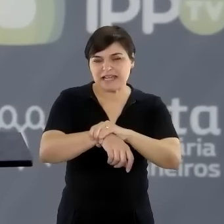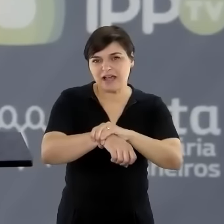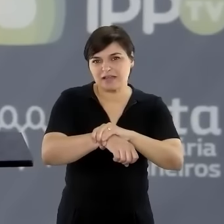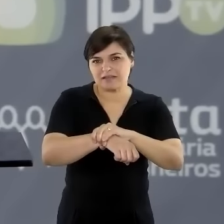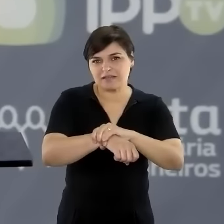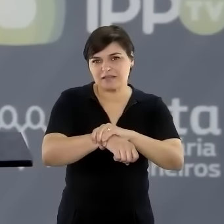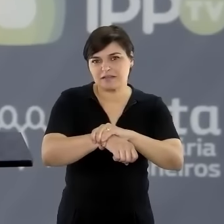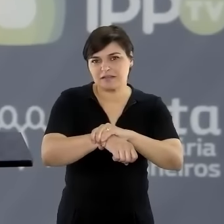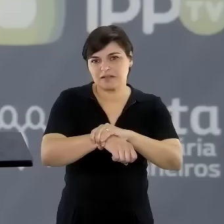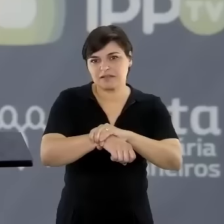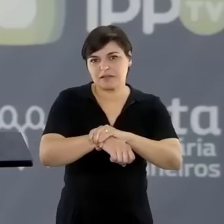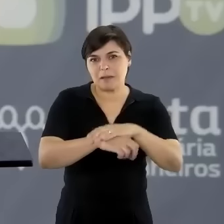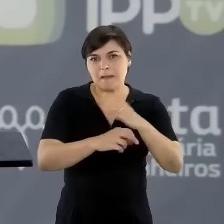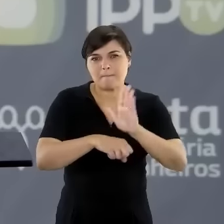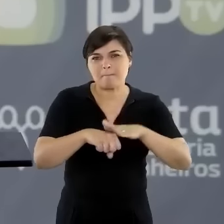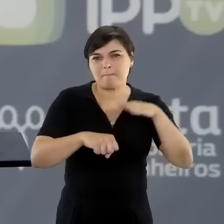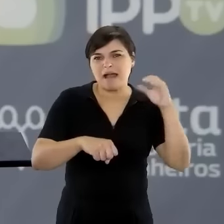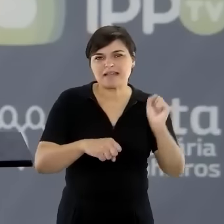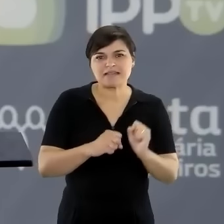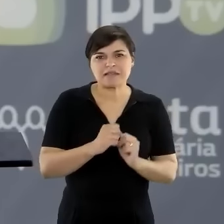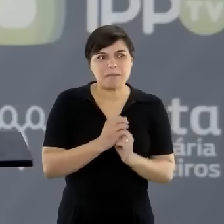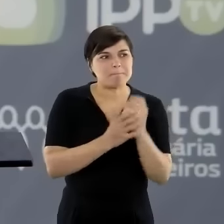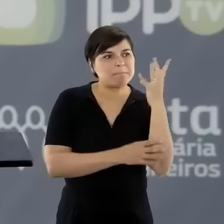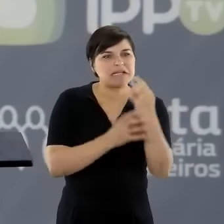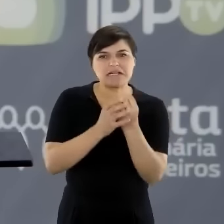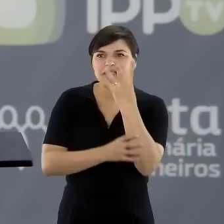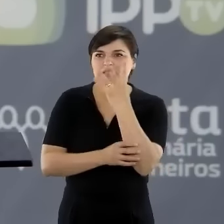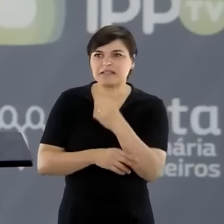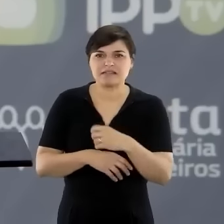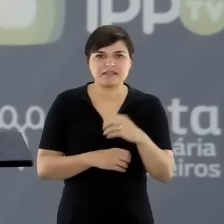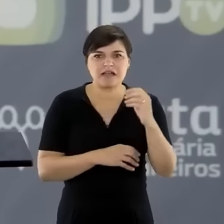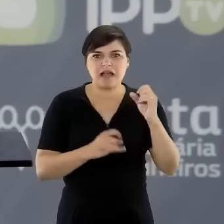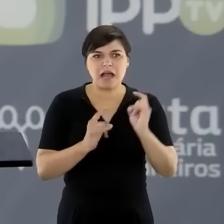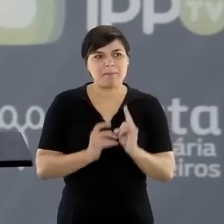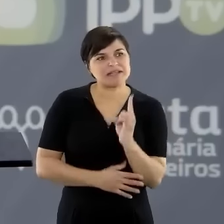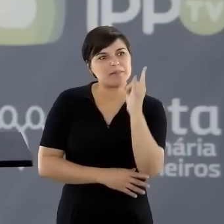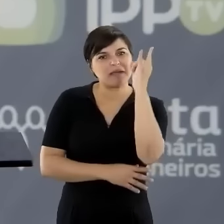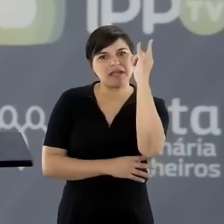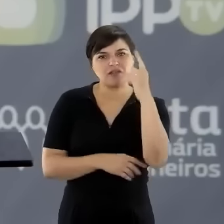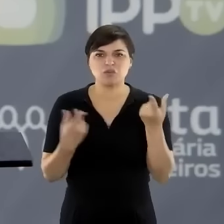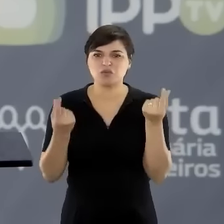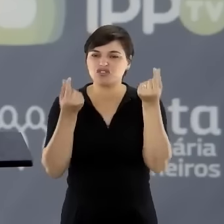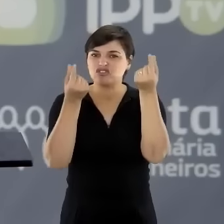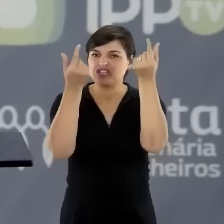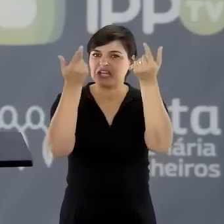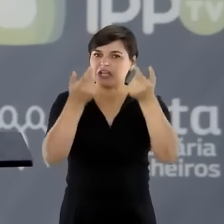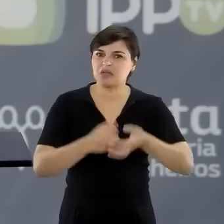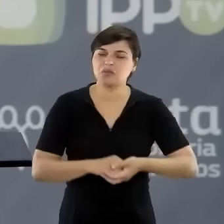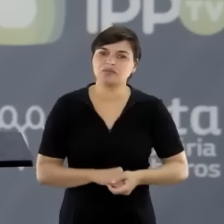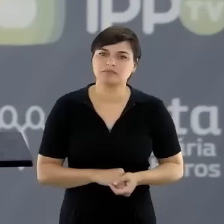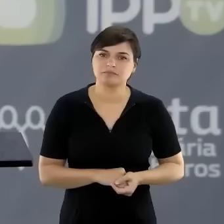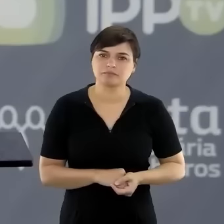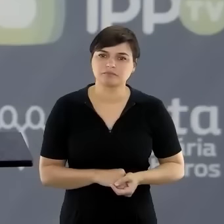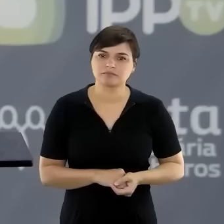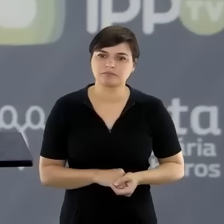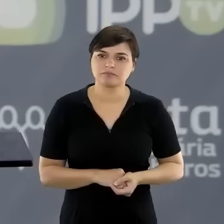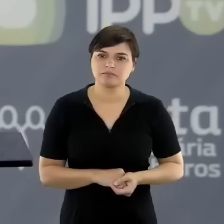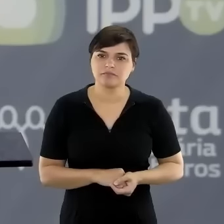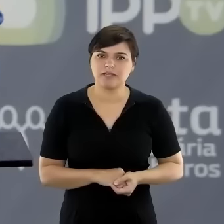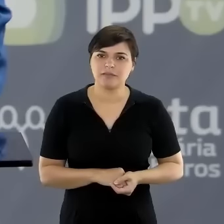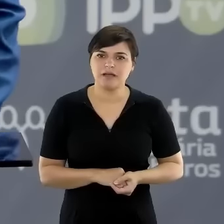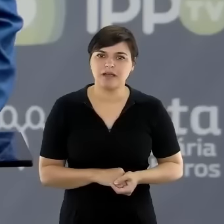planta mais casa mais apartamento mais dinheiro no banco mais ações na bolsa do que